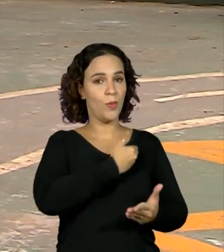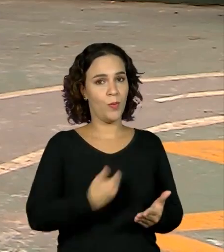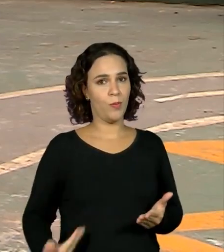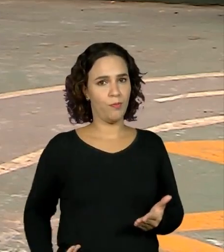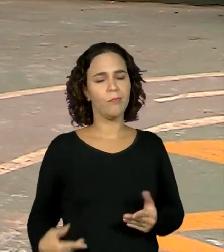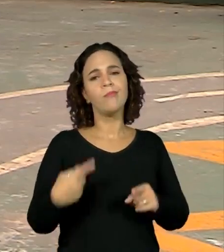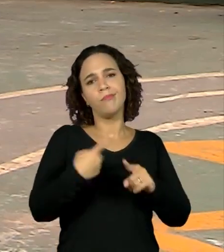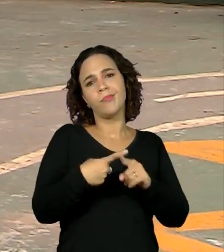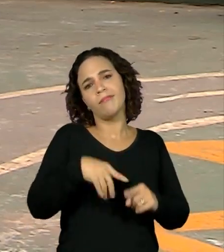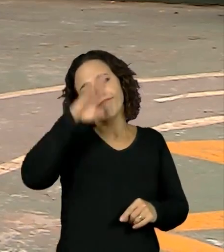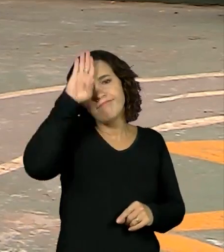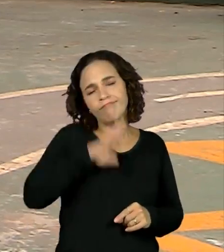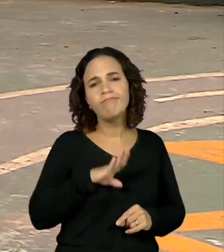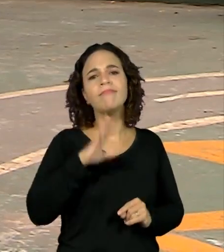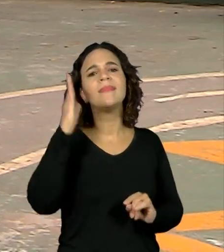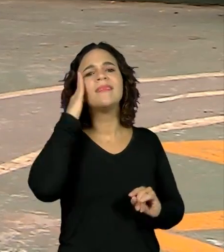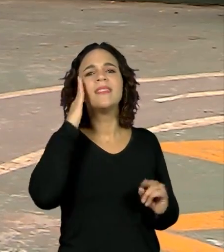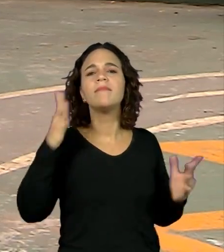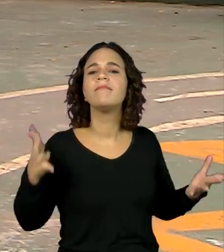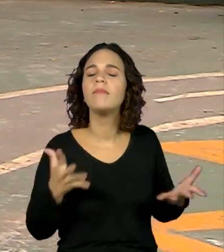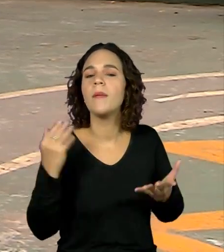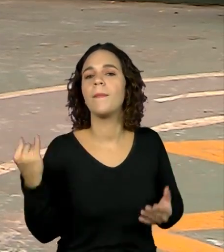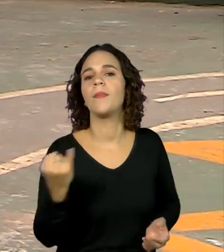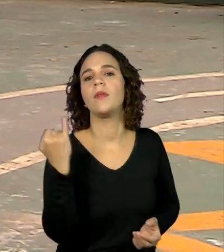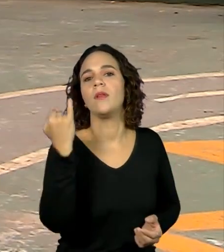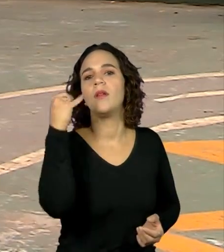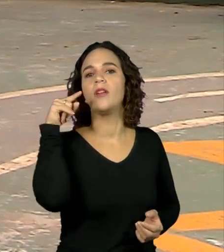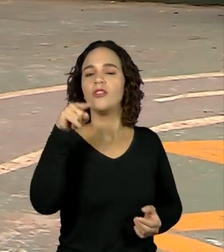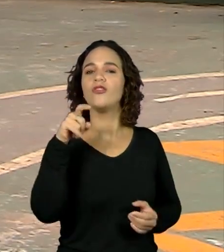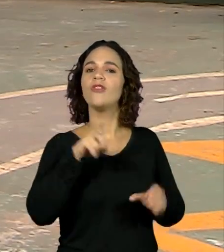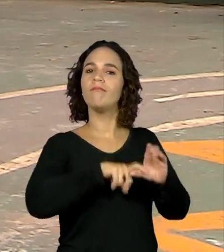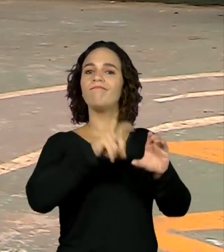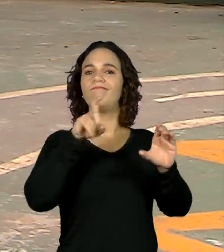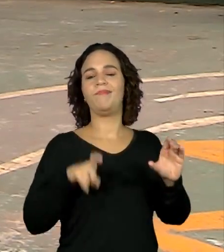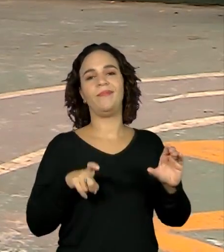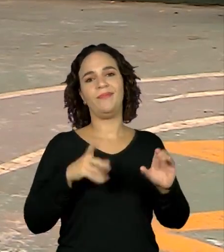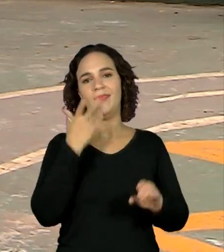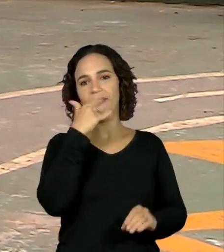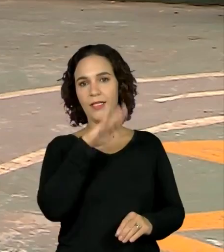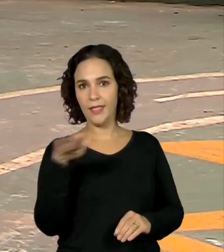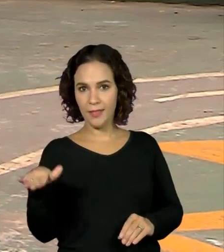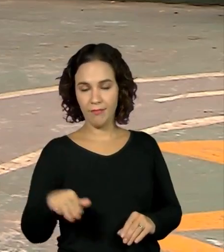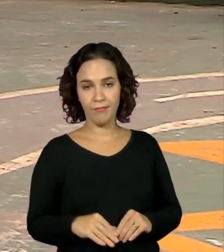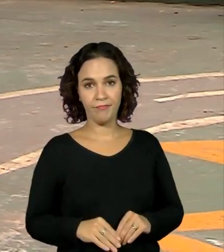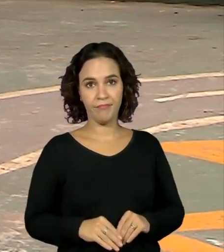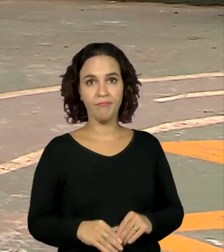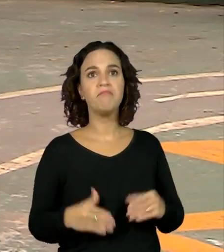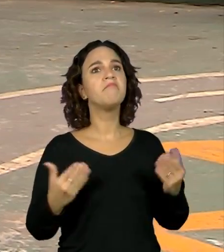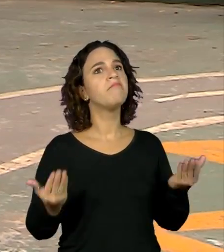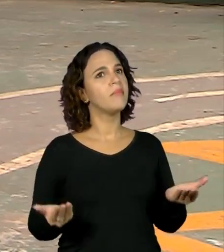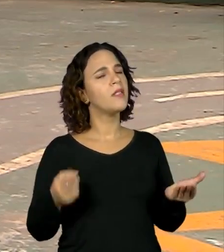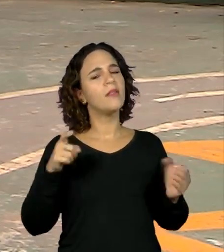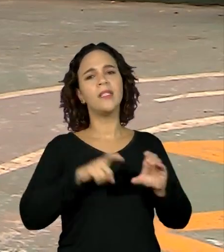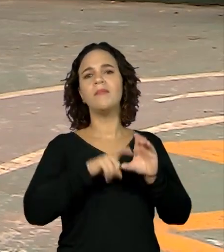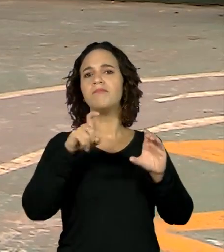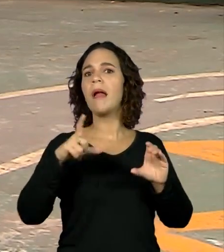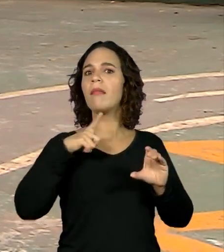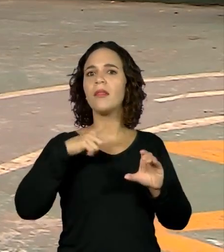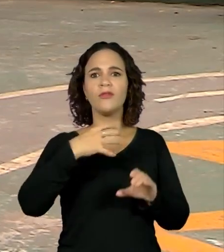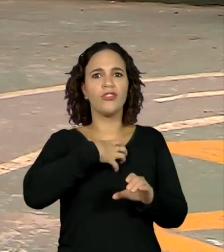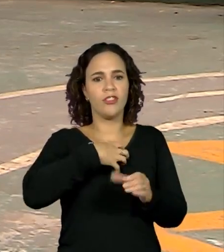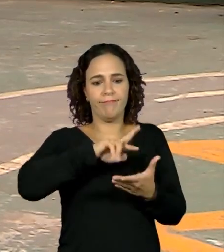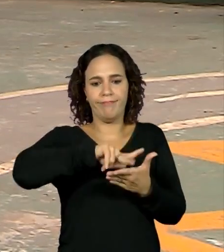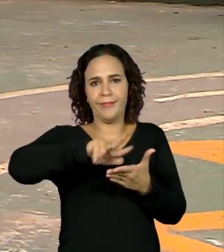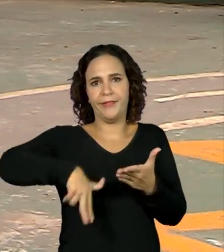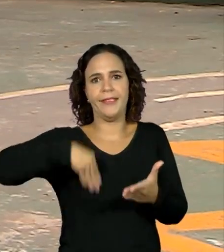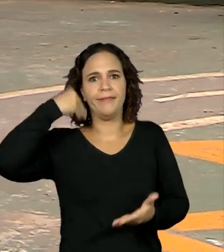que a escola pública ela dá uma importância muito grande para a autonomia das crianças. Então, e essa autonomia é vivenciada de várias formas, né?